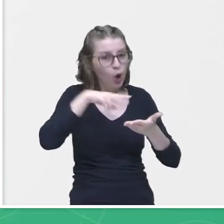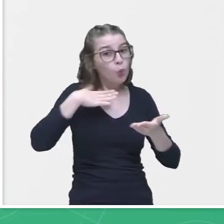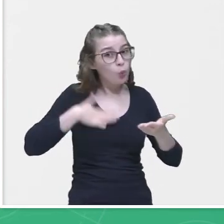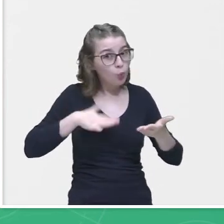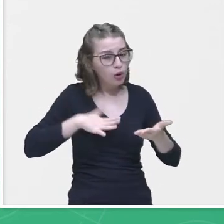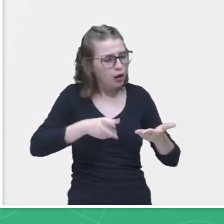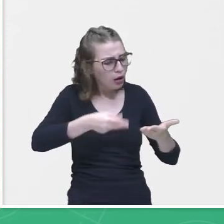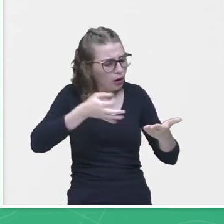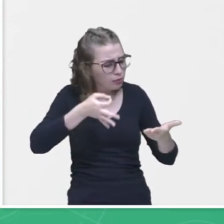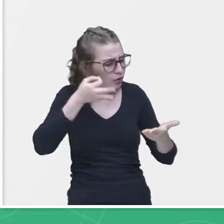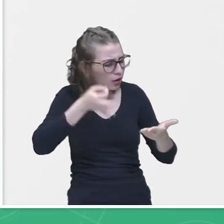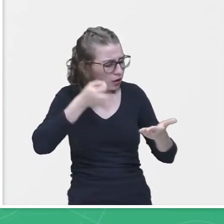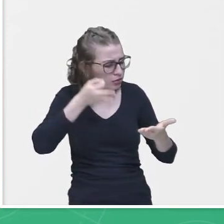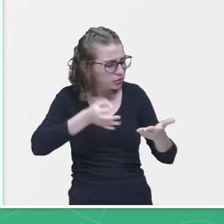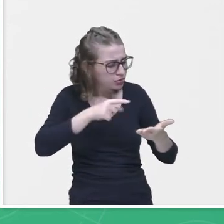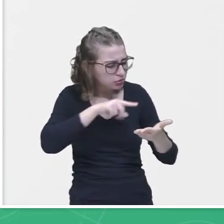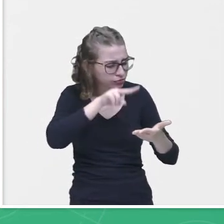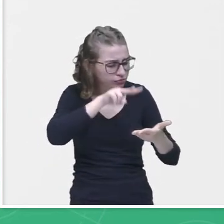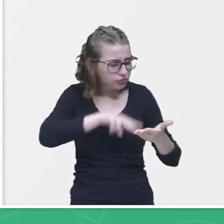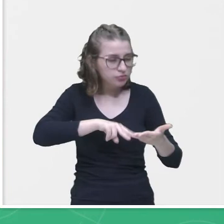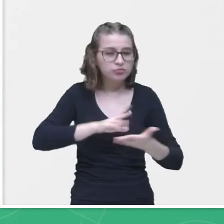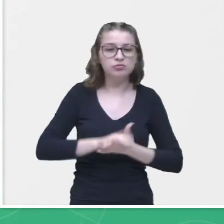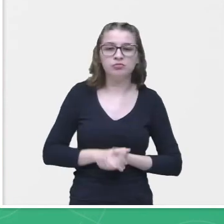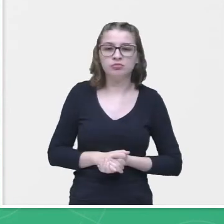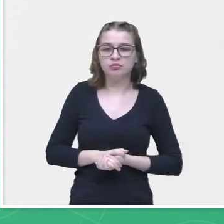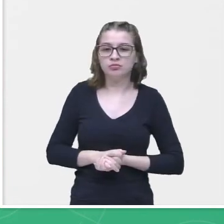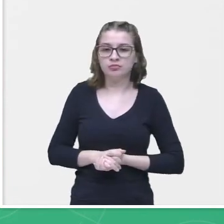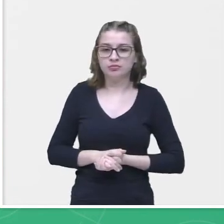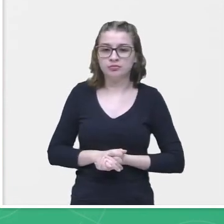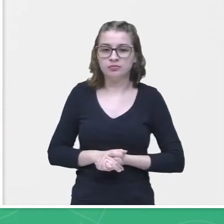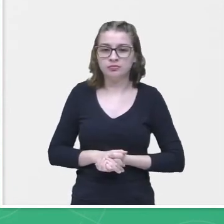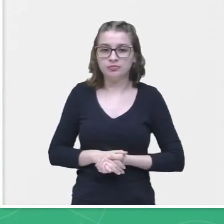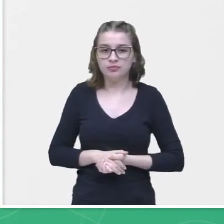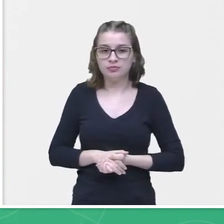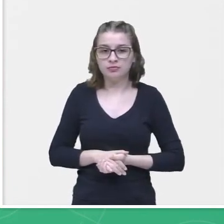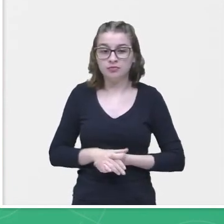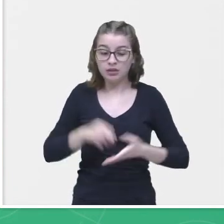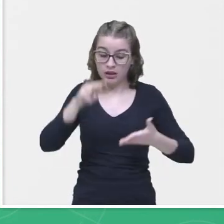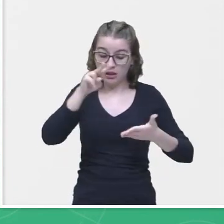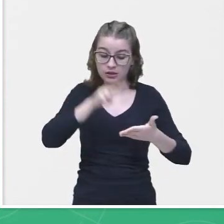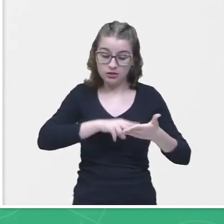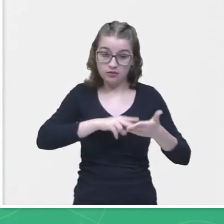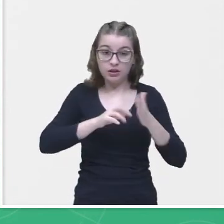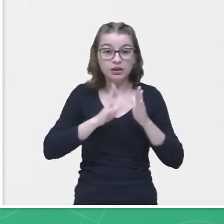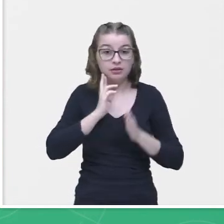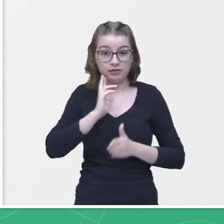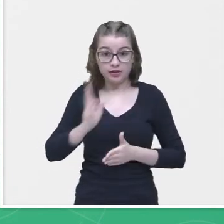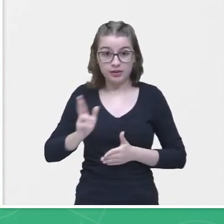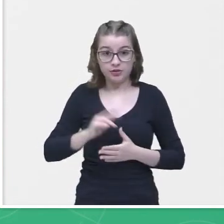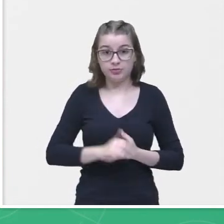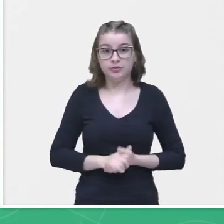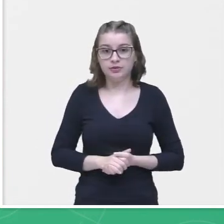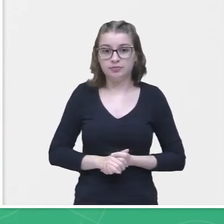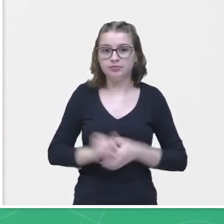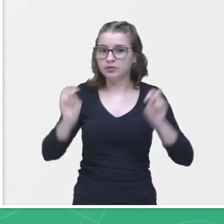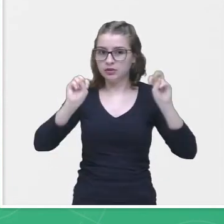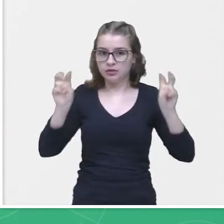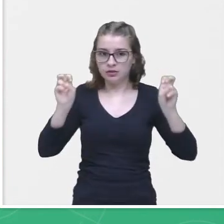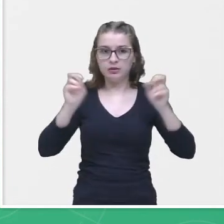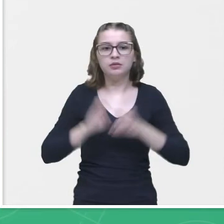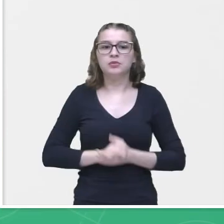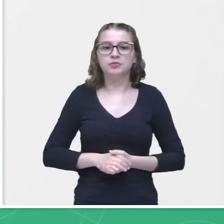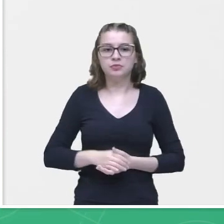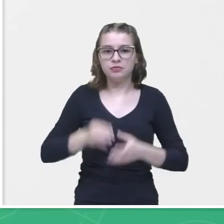responder adequadamente. Então, leia o texto e responda a questão, cidadania, direito de